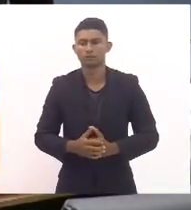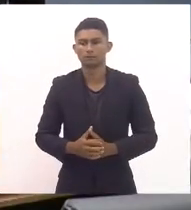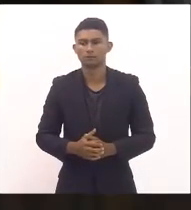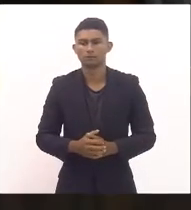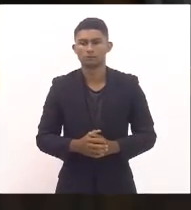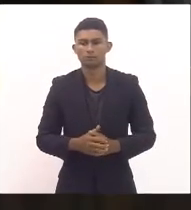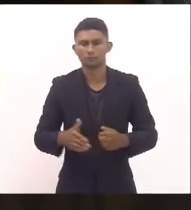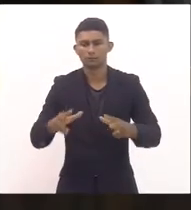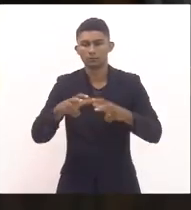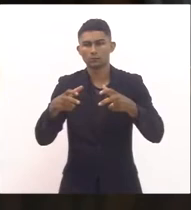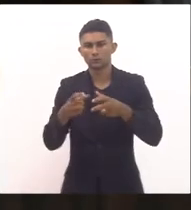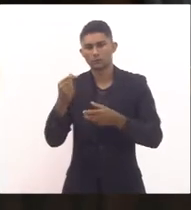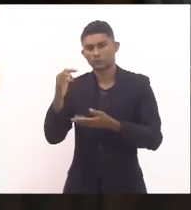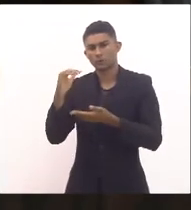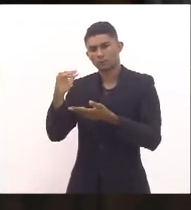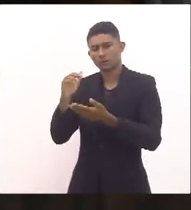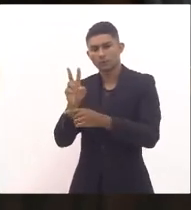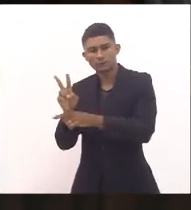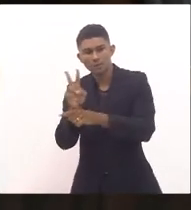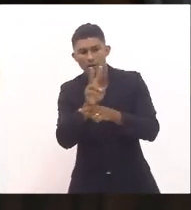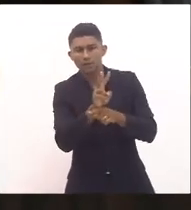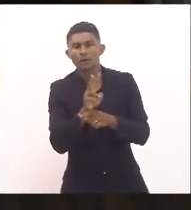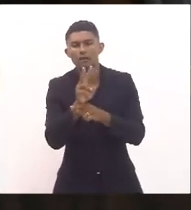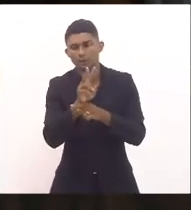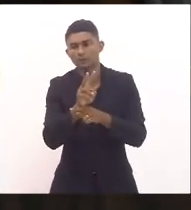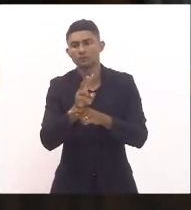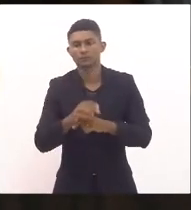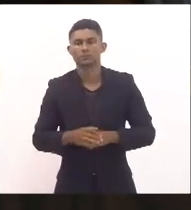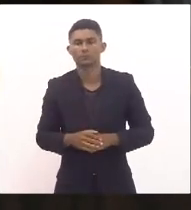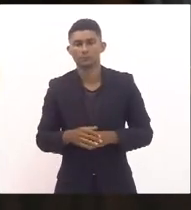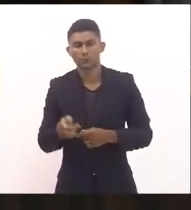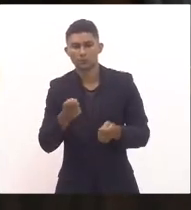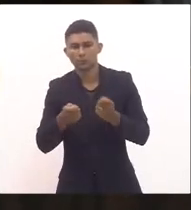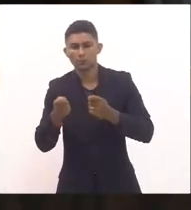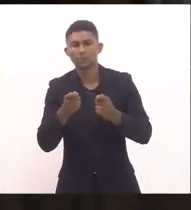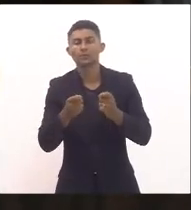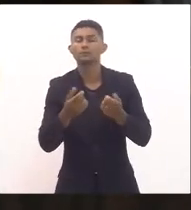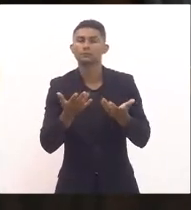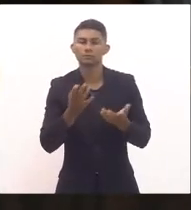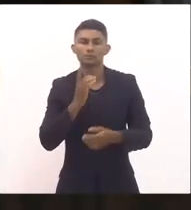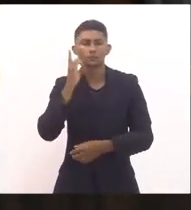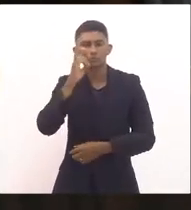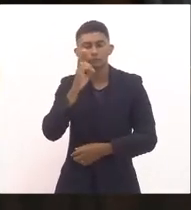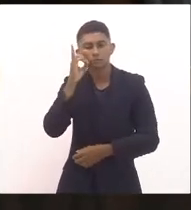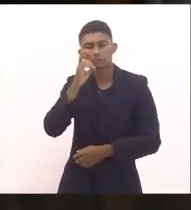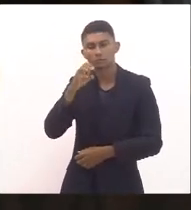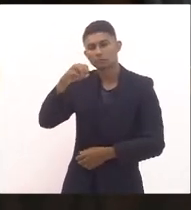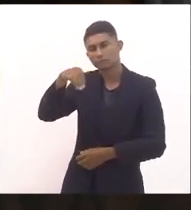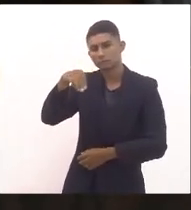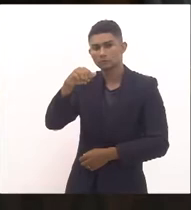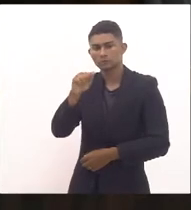Pela Comissão de Orçamento, Finanças e Fiscalização Financeira e Controle, deputado Márcio Canella.